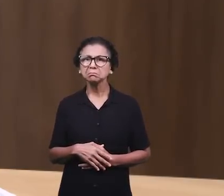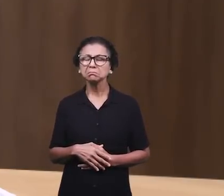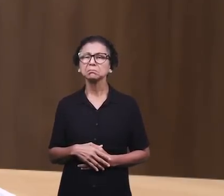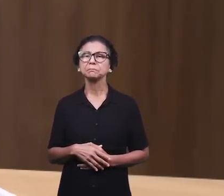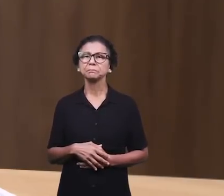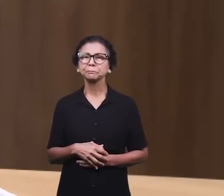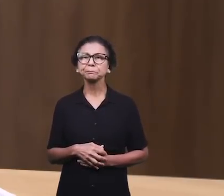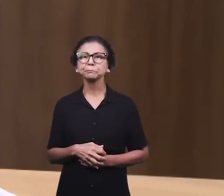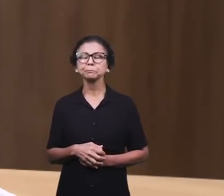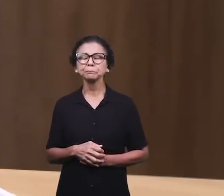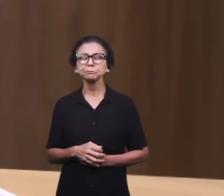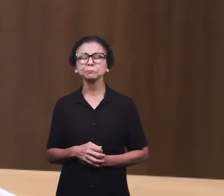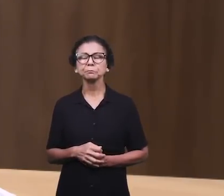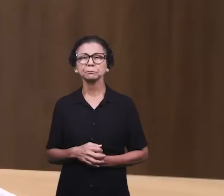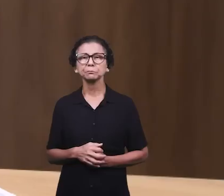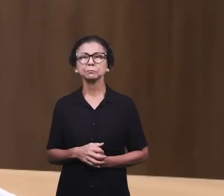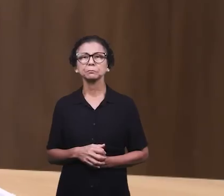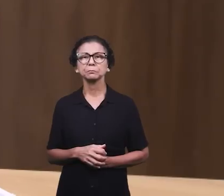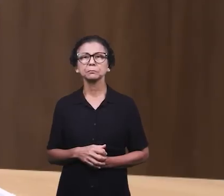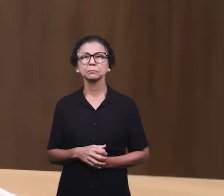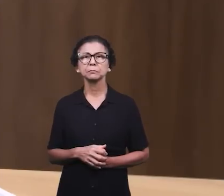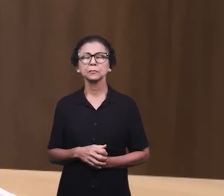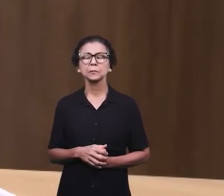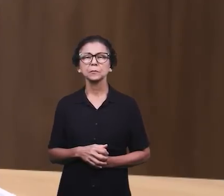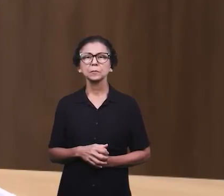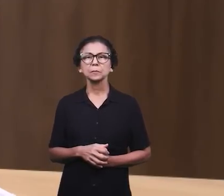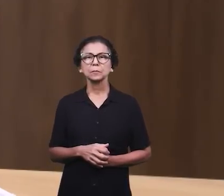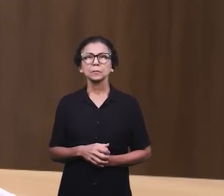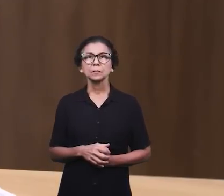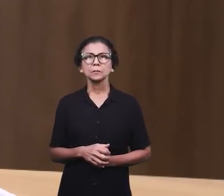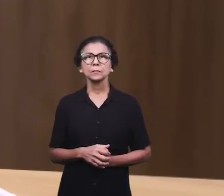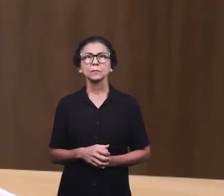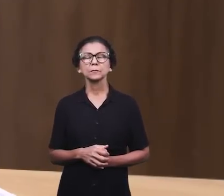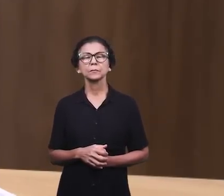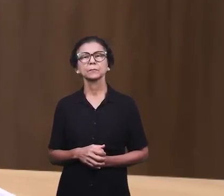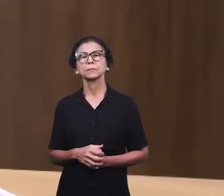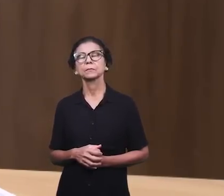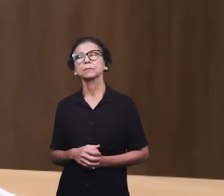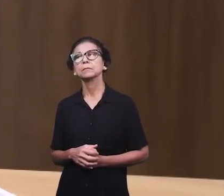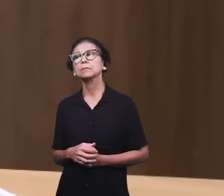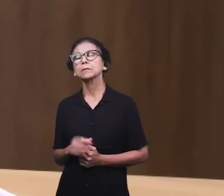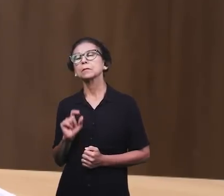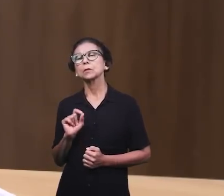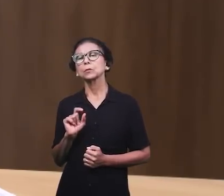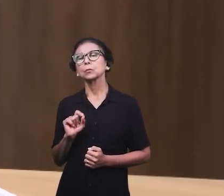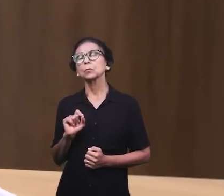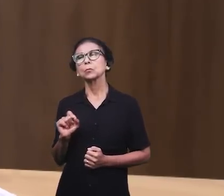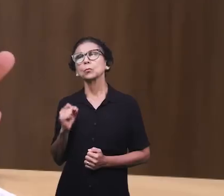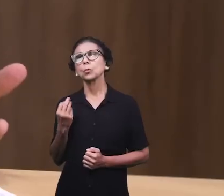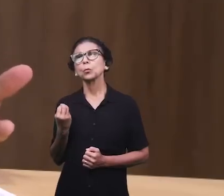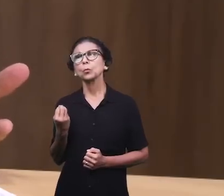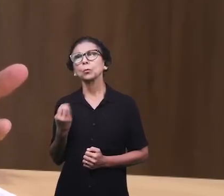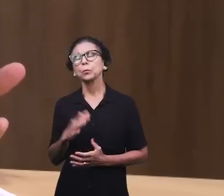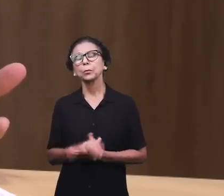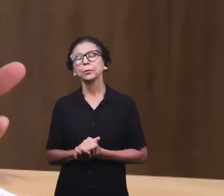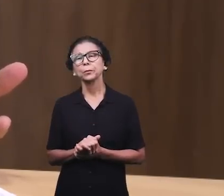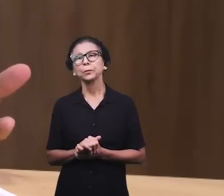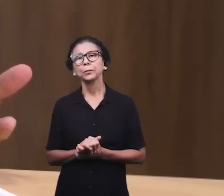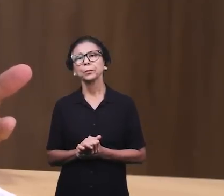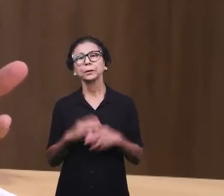nós teríamos para apresentar aí fora, para tudo entendeu? O que nós teríamos para